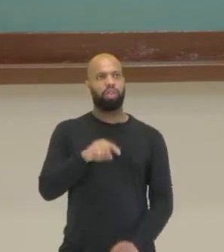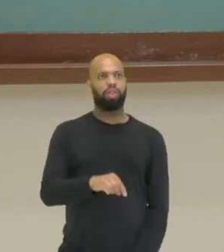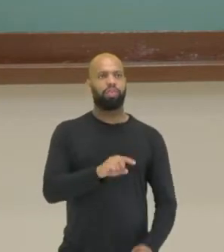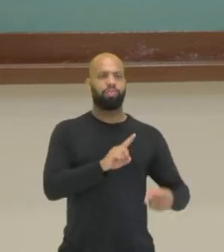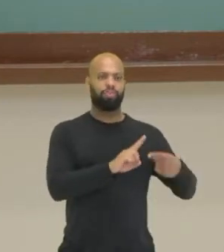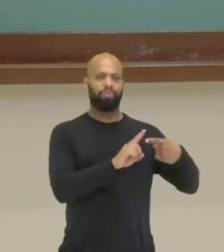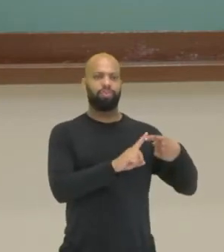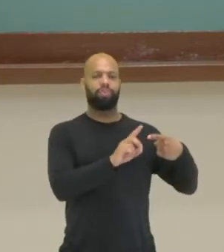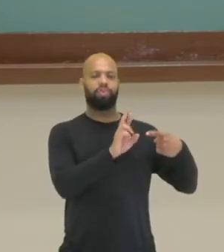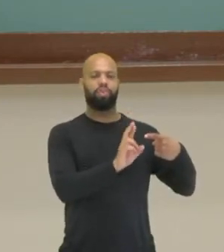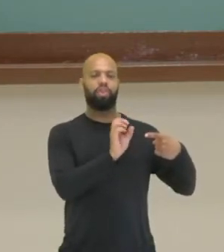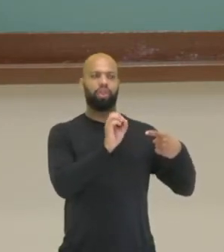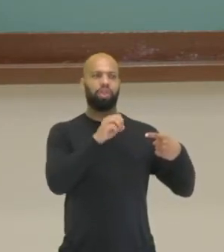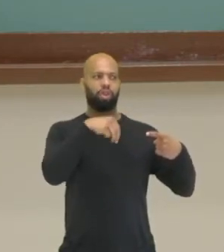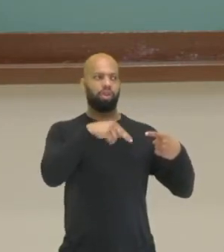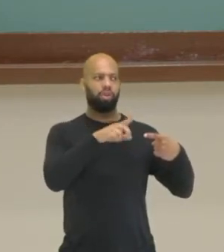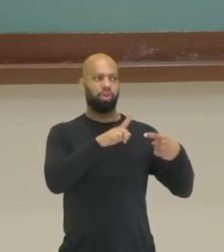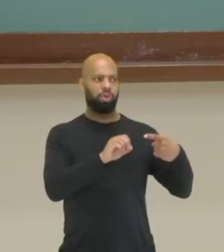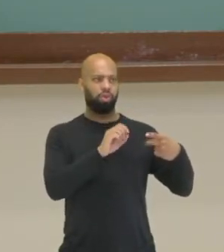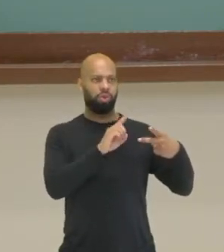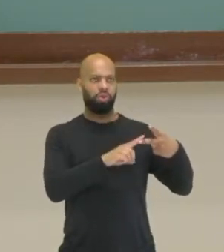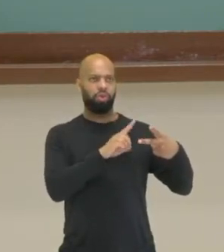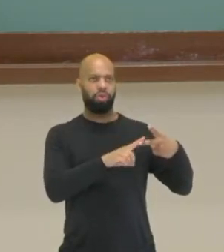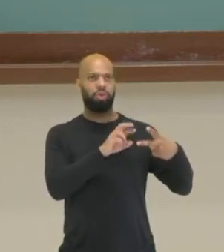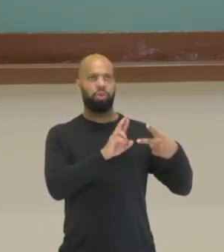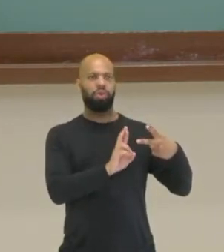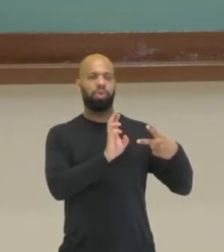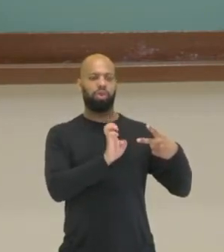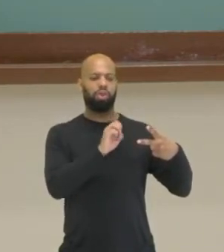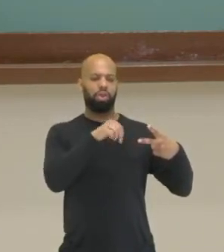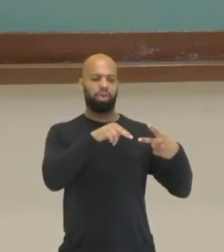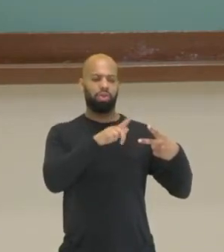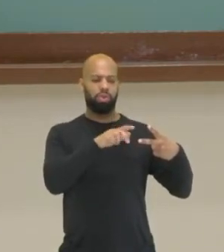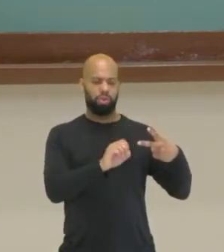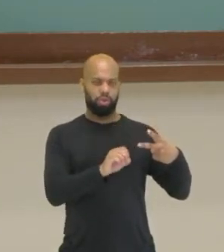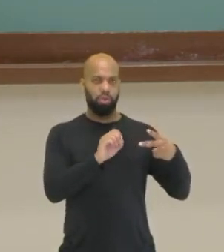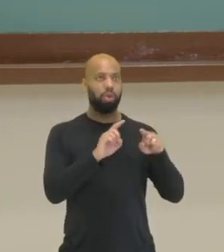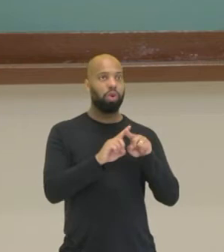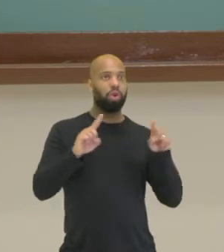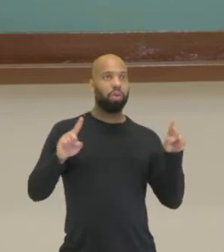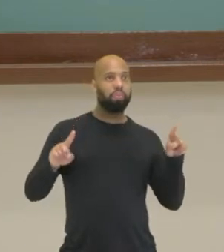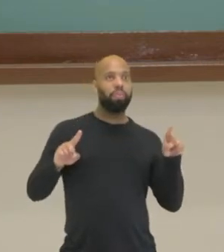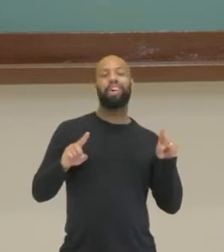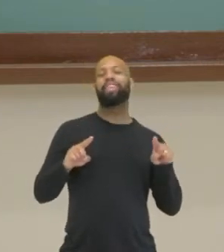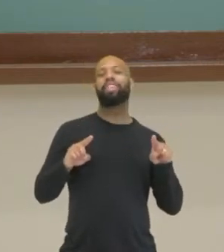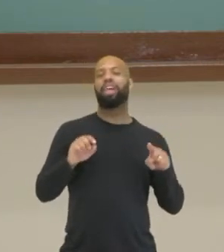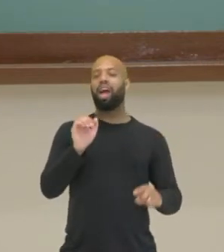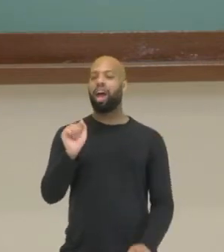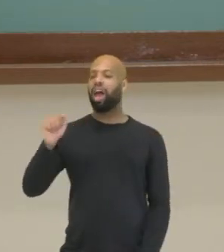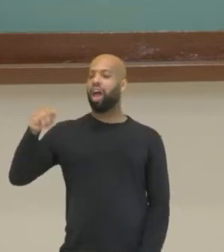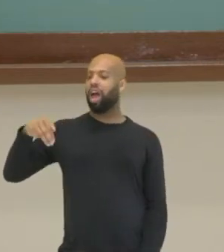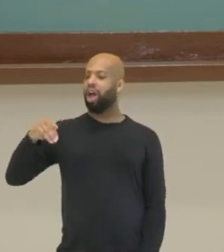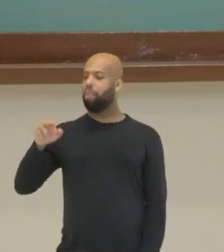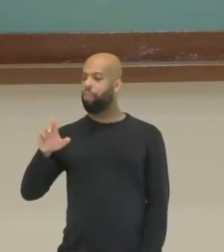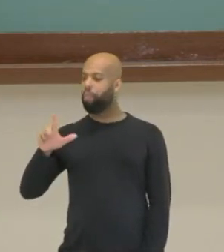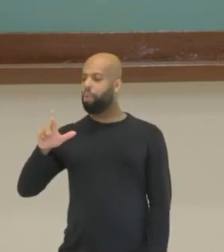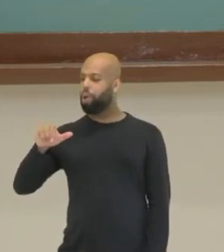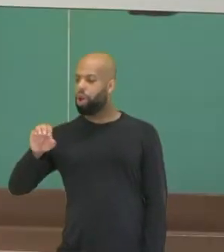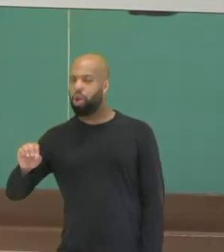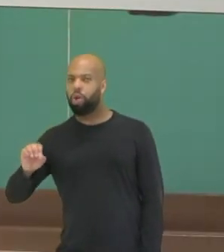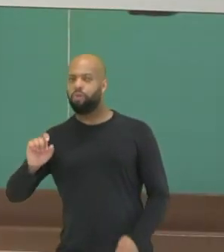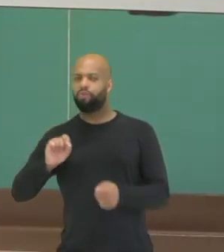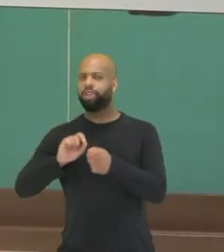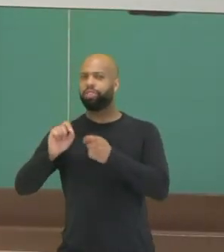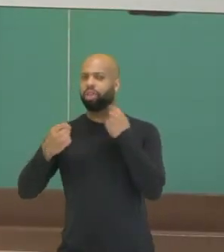e Remo. Mas o Amúlio deu um golpe no irmão, prendeu o Númitor num